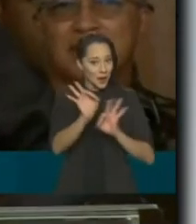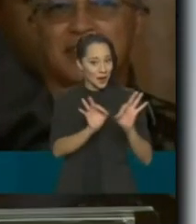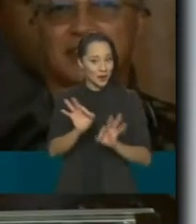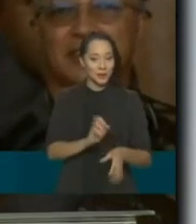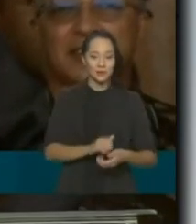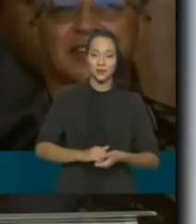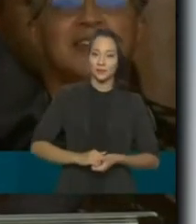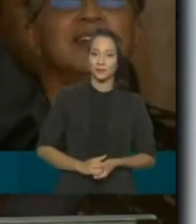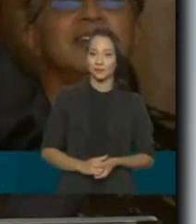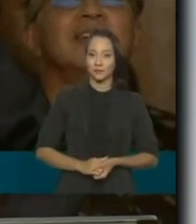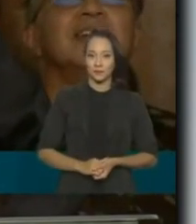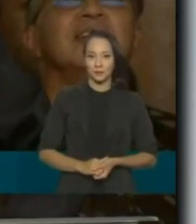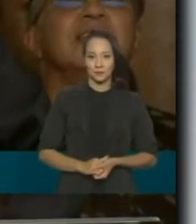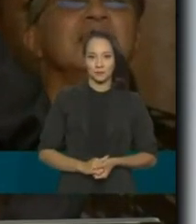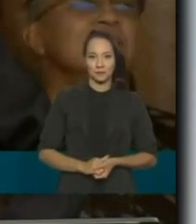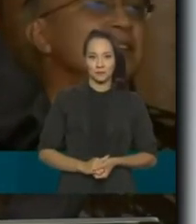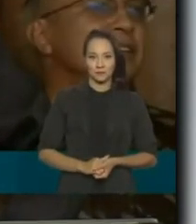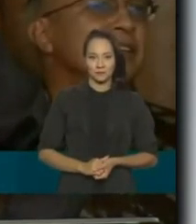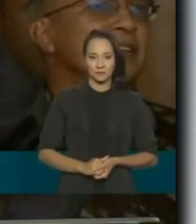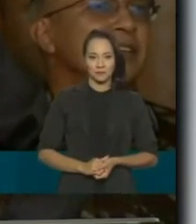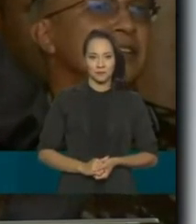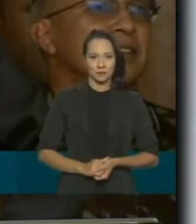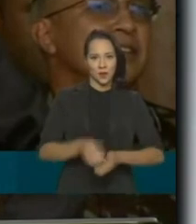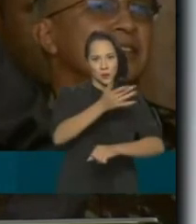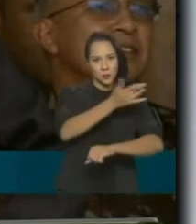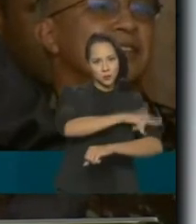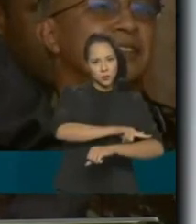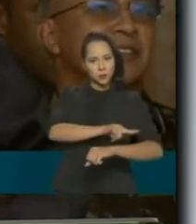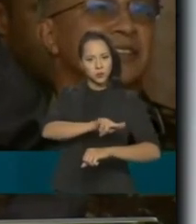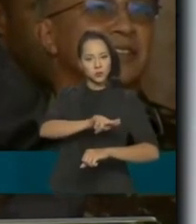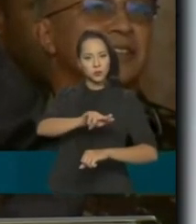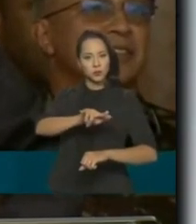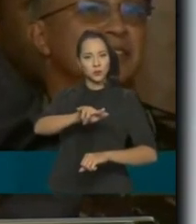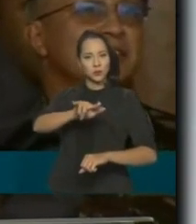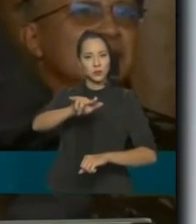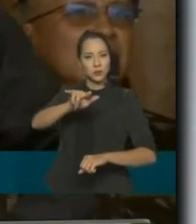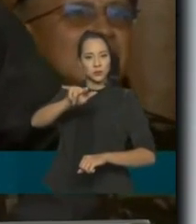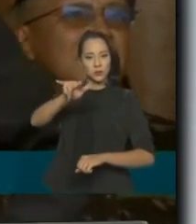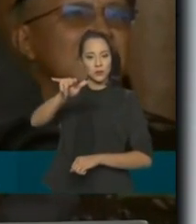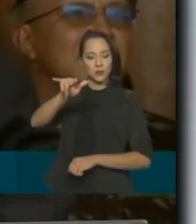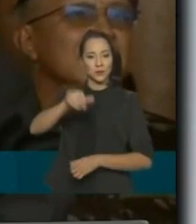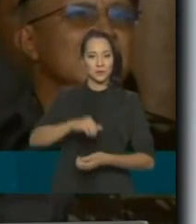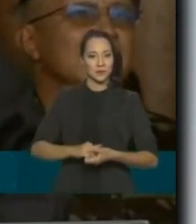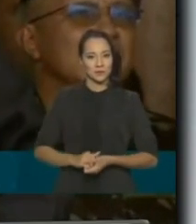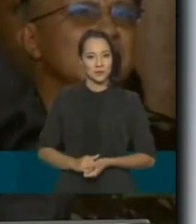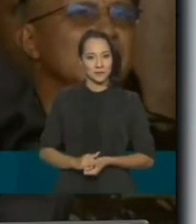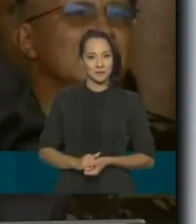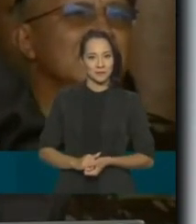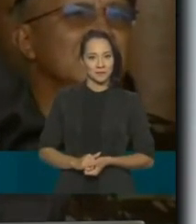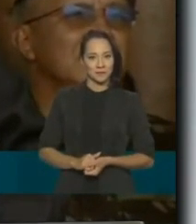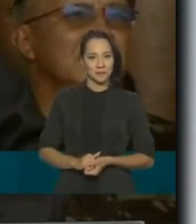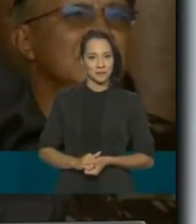a repetir até o slogan do ministro Ah mas isso não aconteceu evidentemente